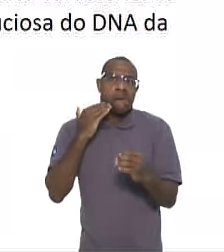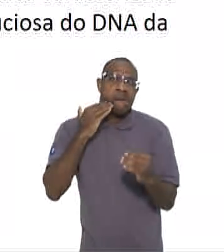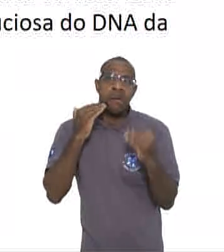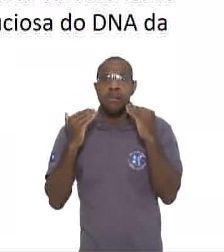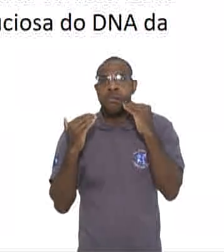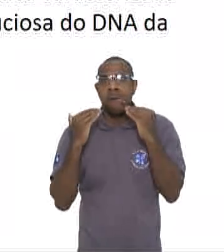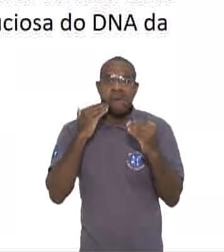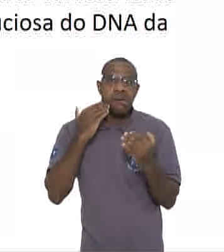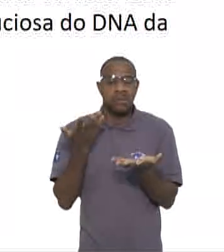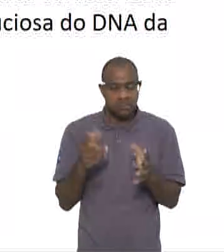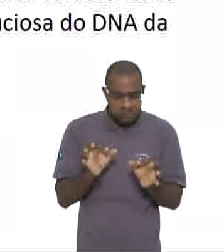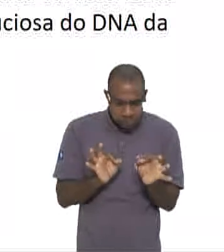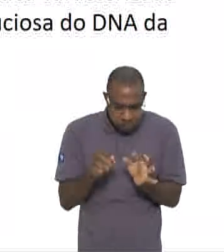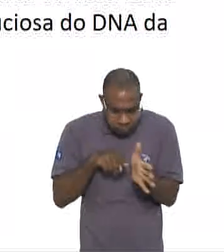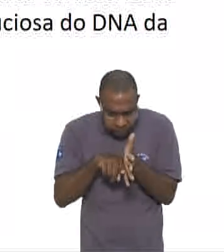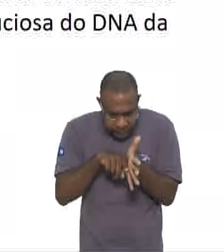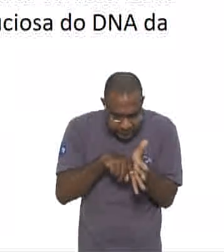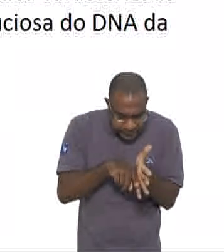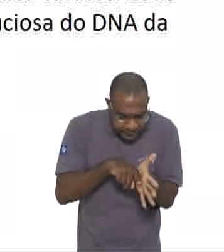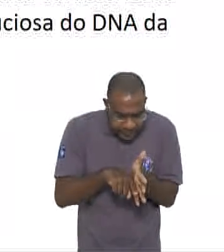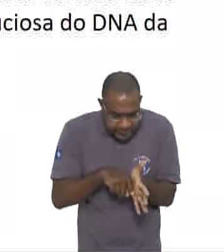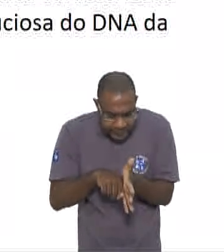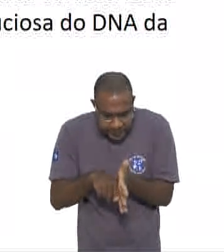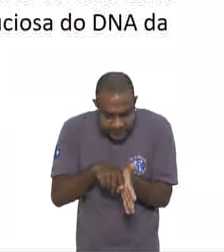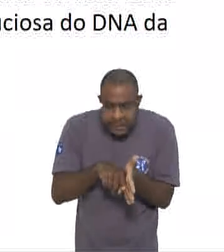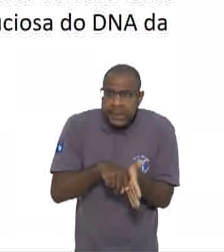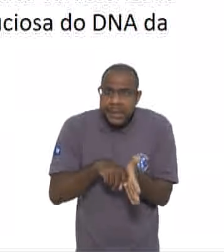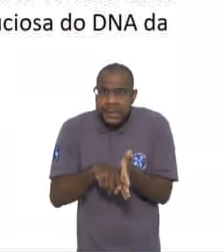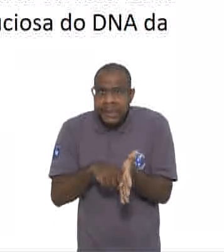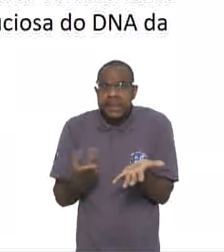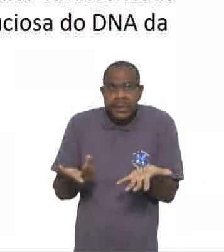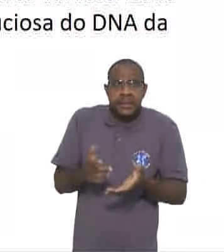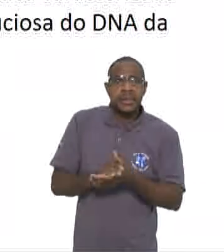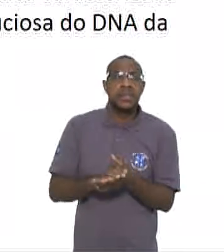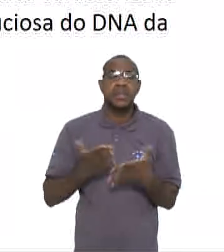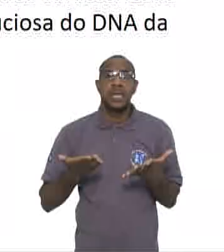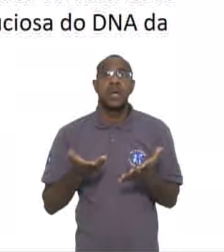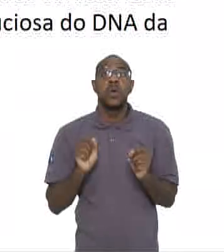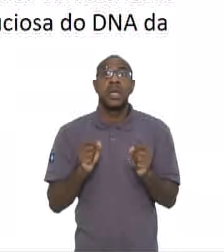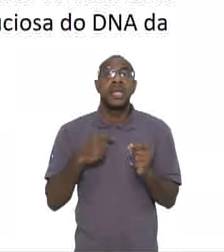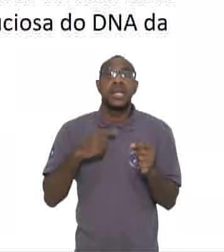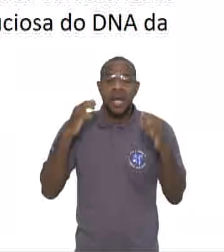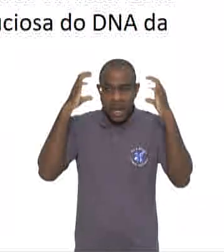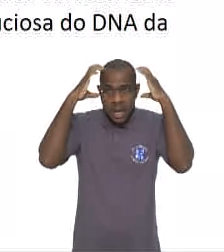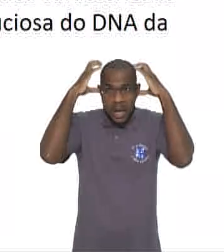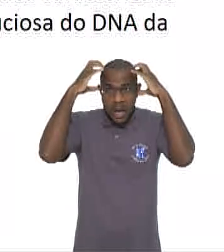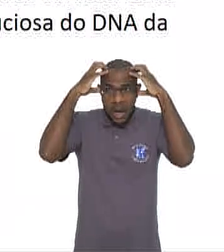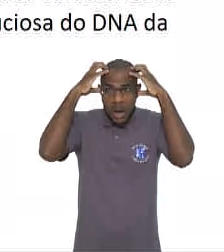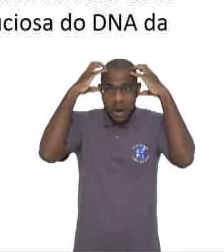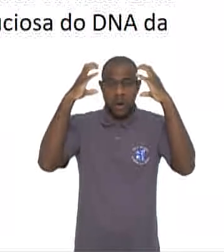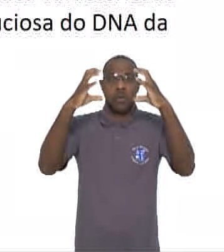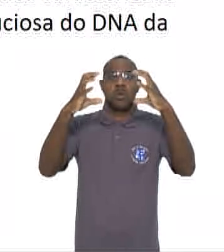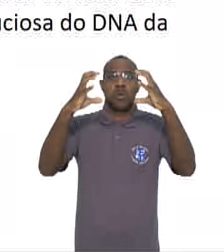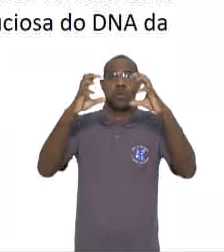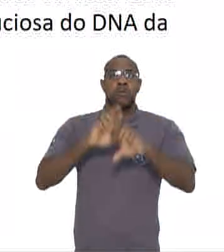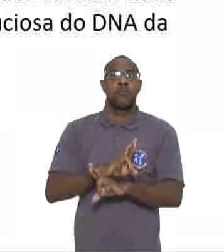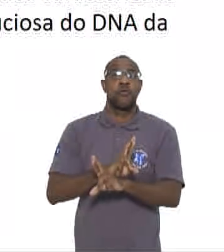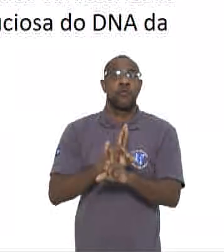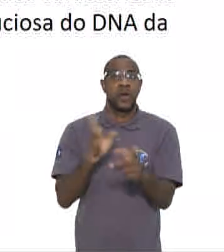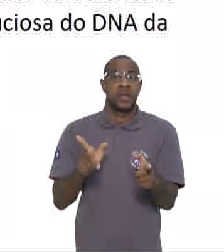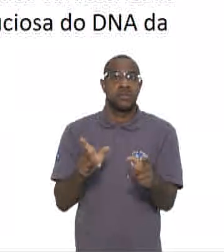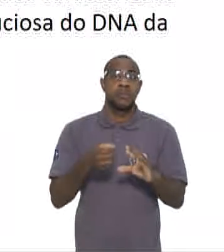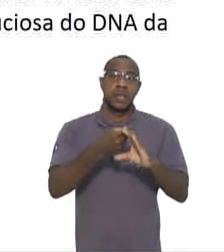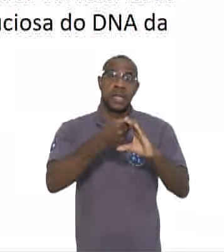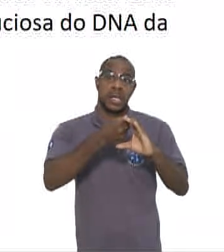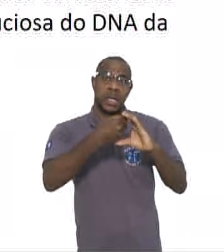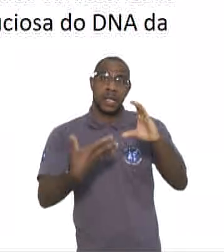que normalmente nenéns com a chamada trissomia do cromossomo 21 possuem crânios com formas distintas. Como é característico